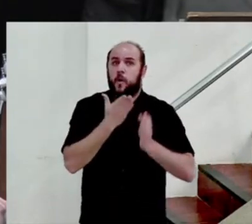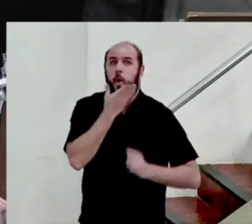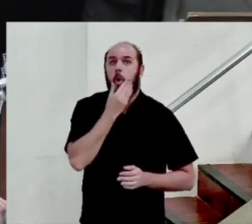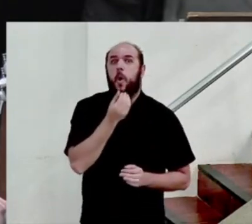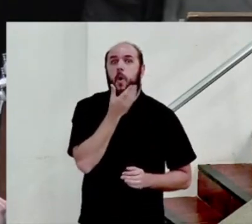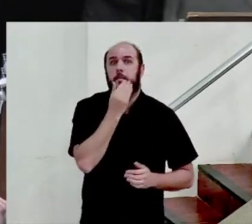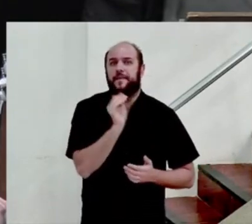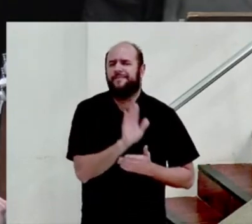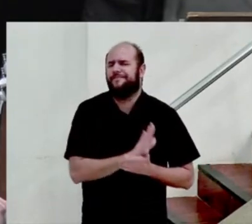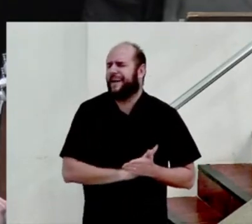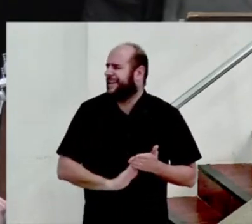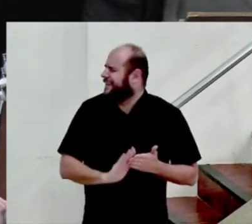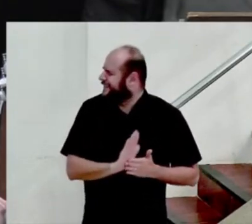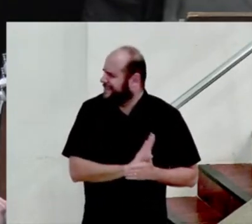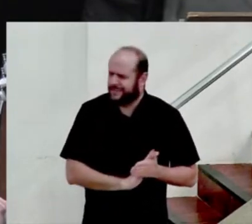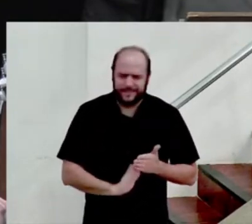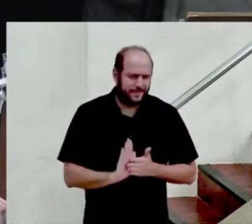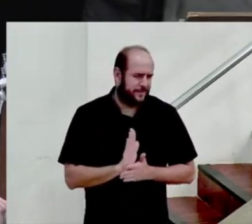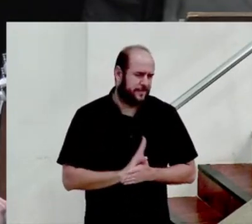nele.